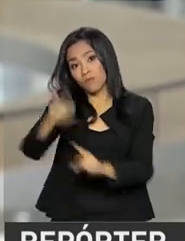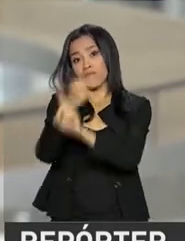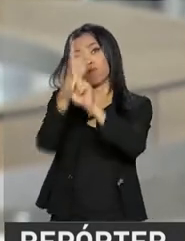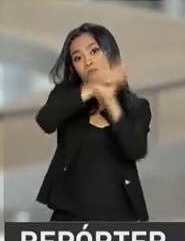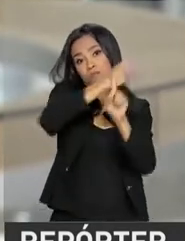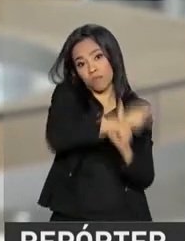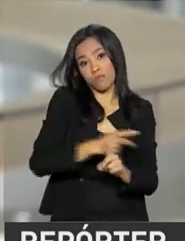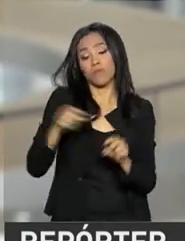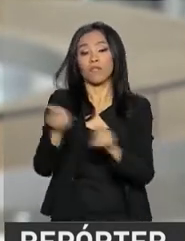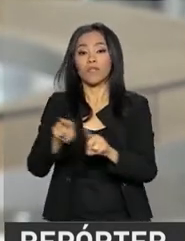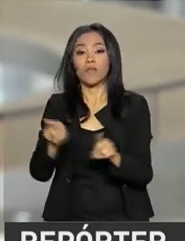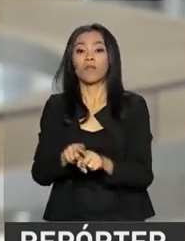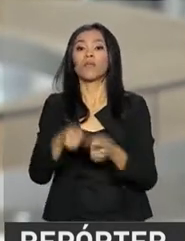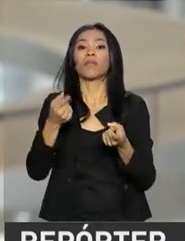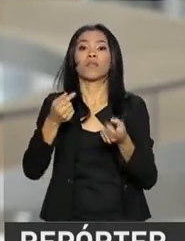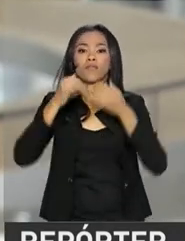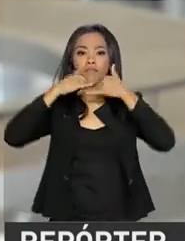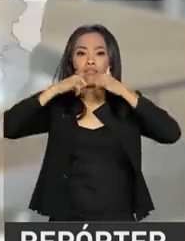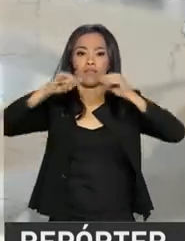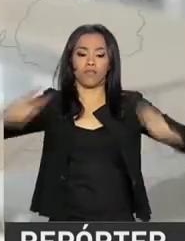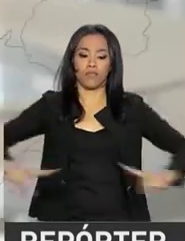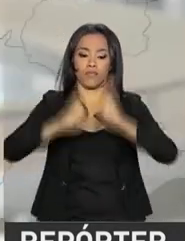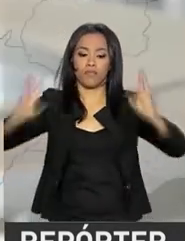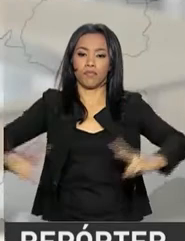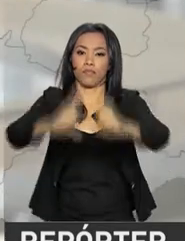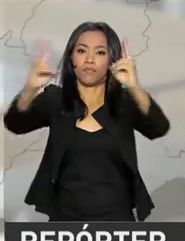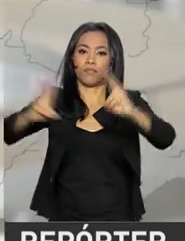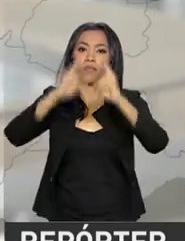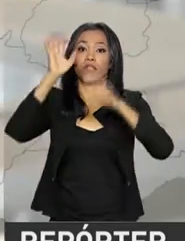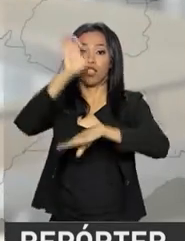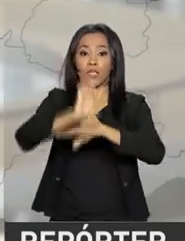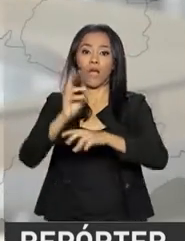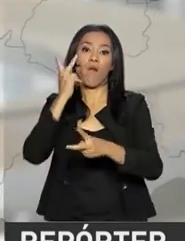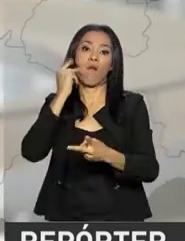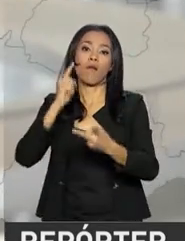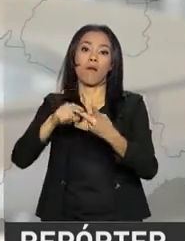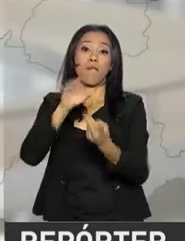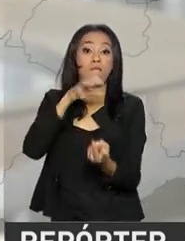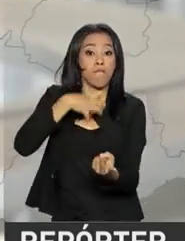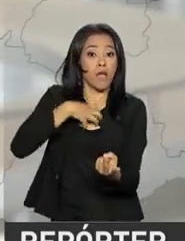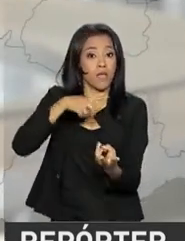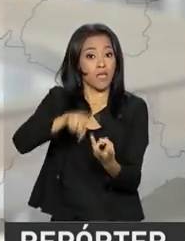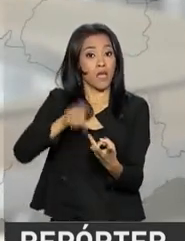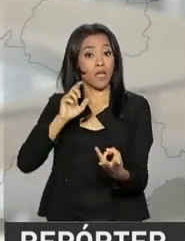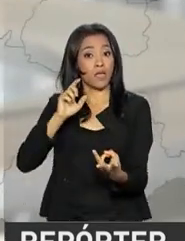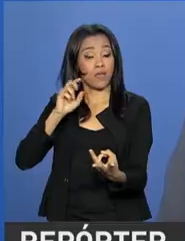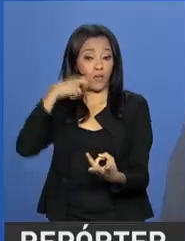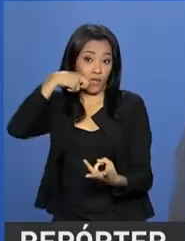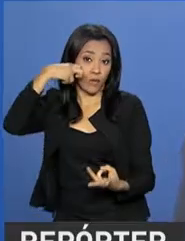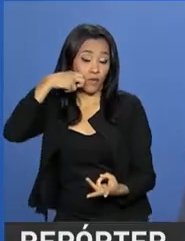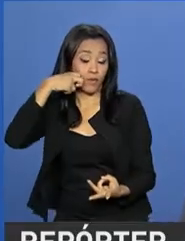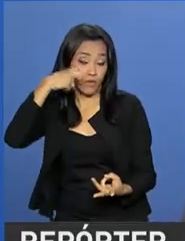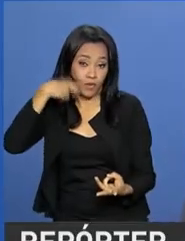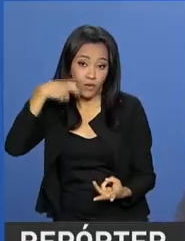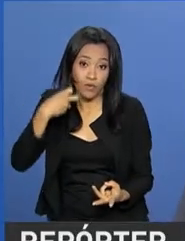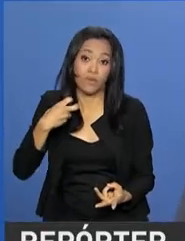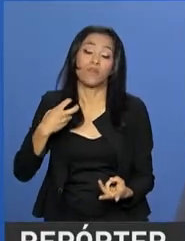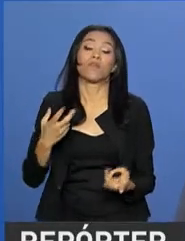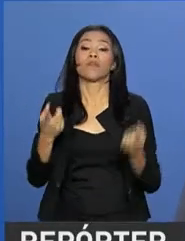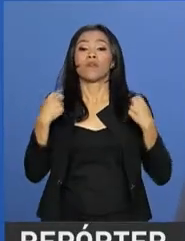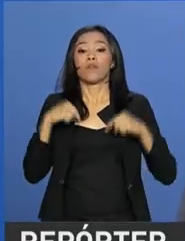e em redes de distribuição nos estados do ceará da bahia e no rio grande do norte cumprindo o papel